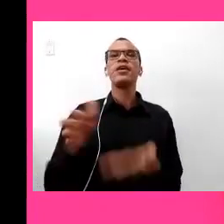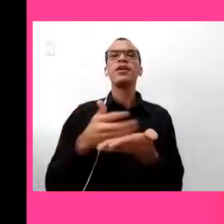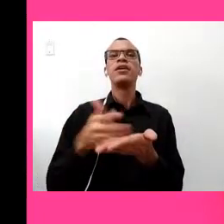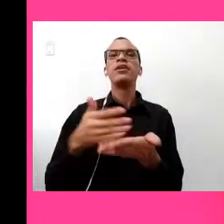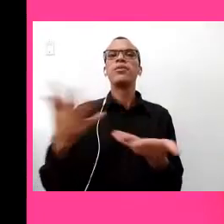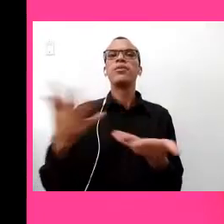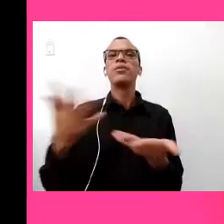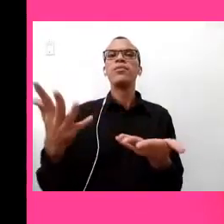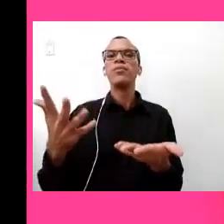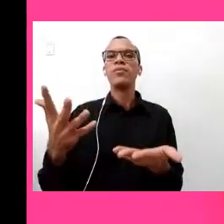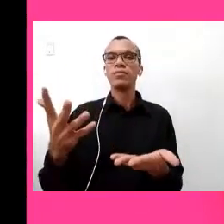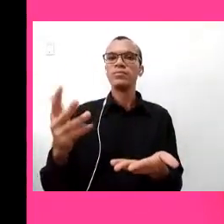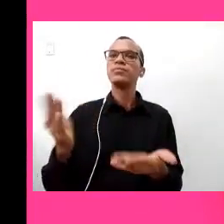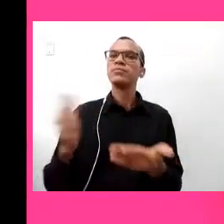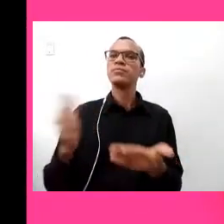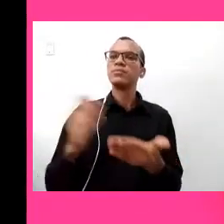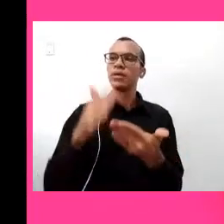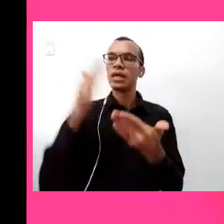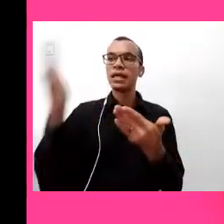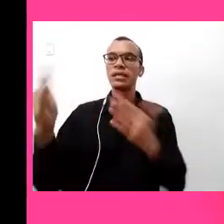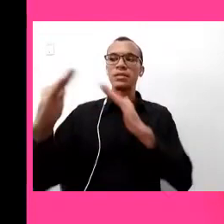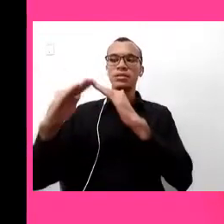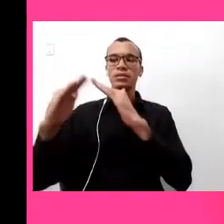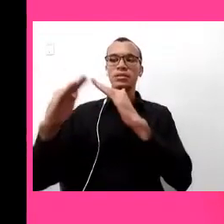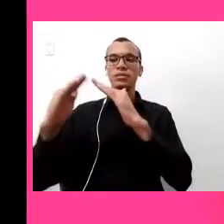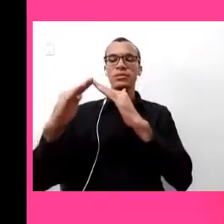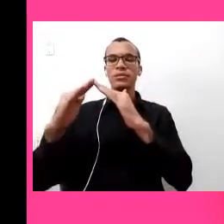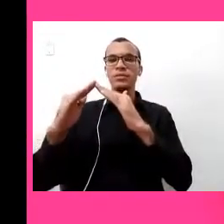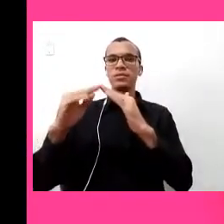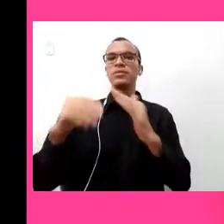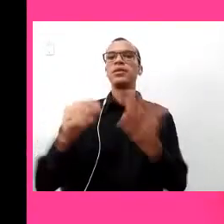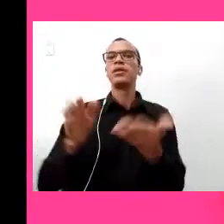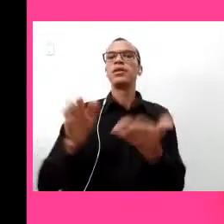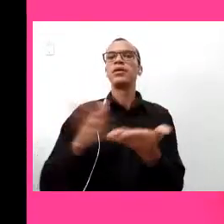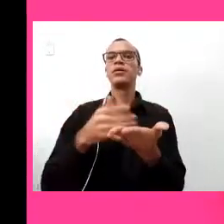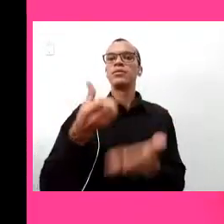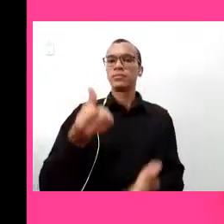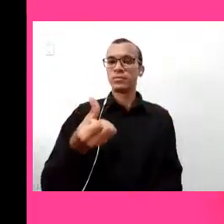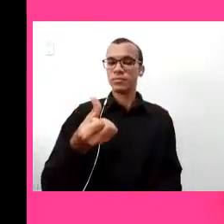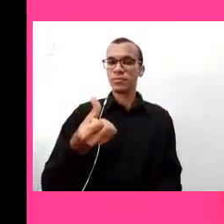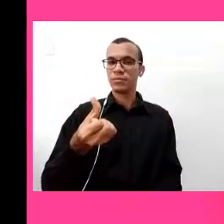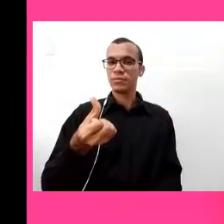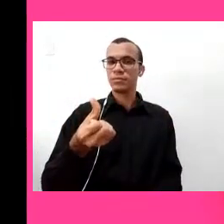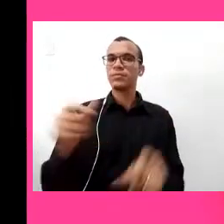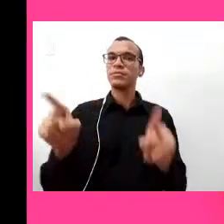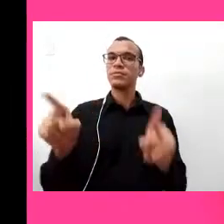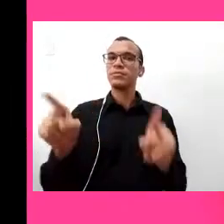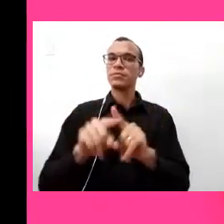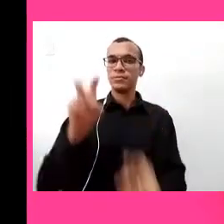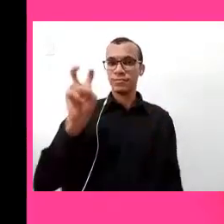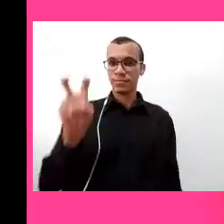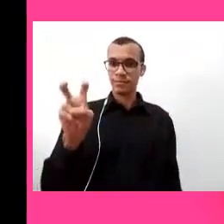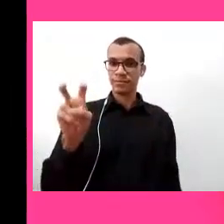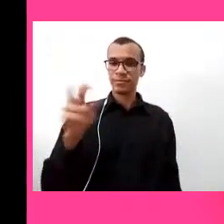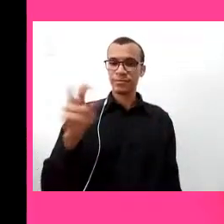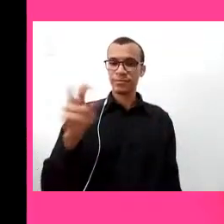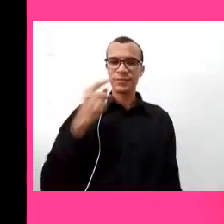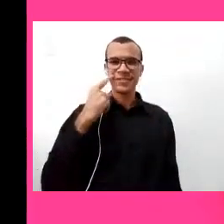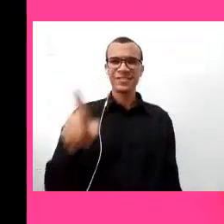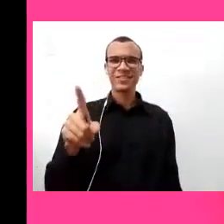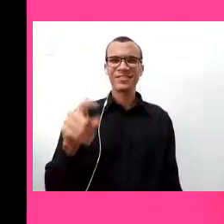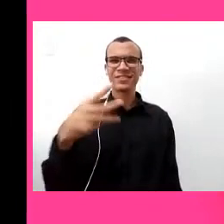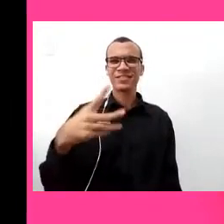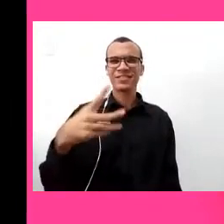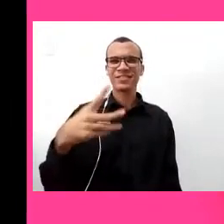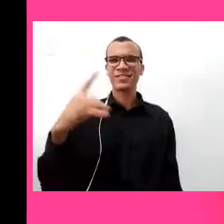A lateral do telhado é a página 6 e o item da página 5. Vocês perceberam no objeto em 3D que quando